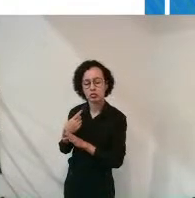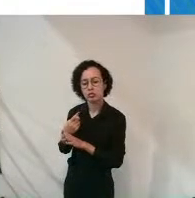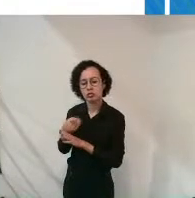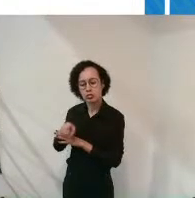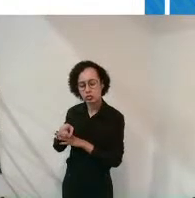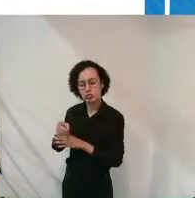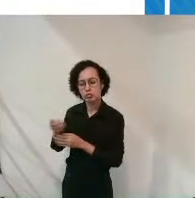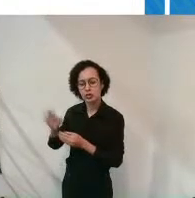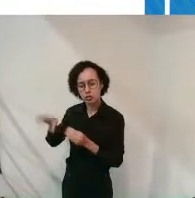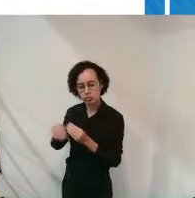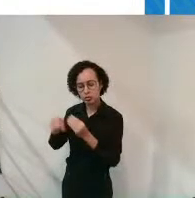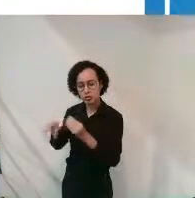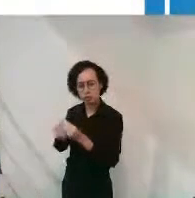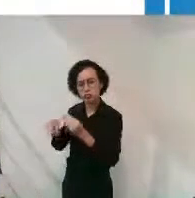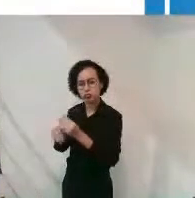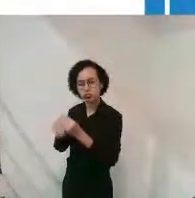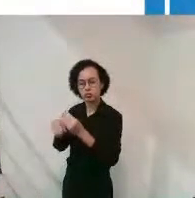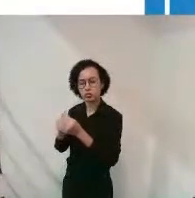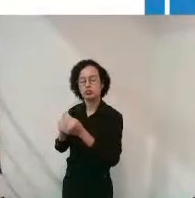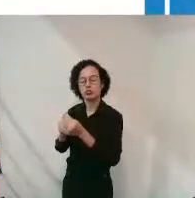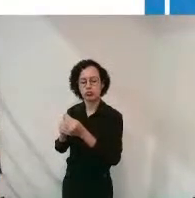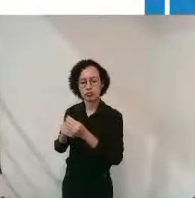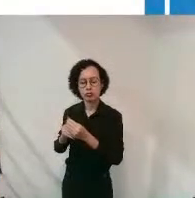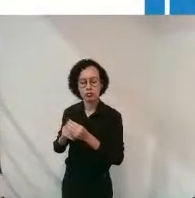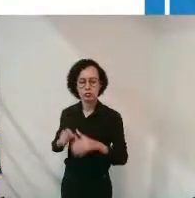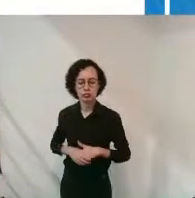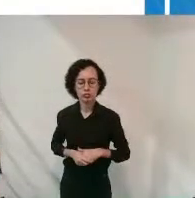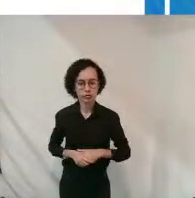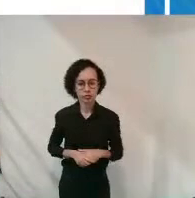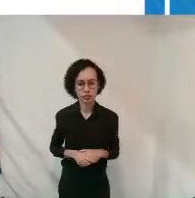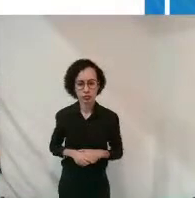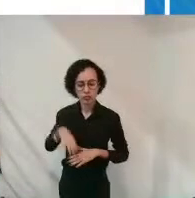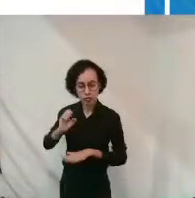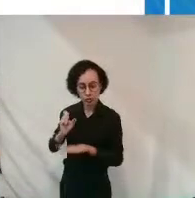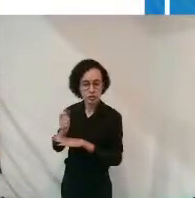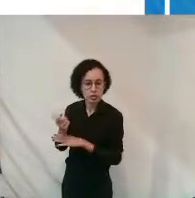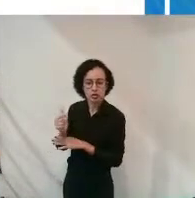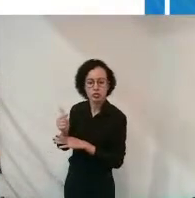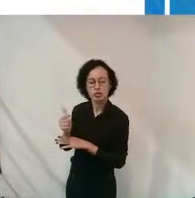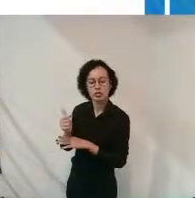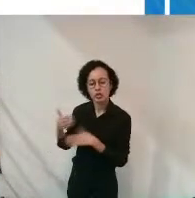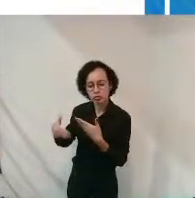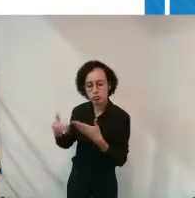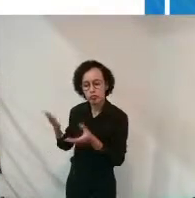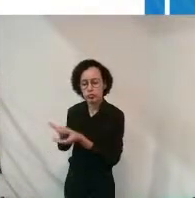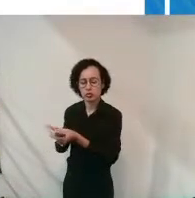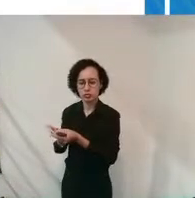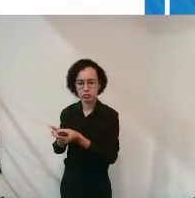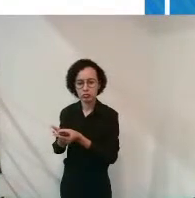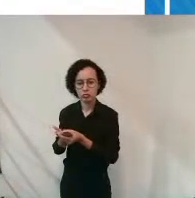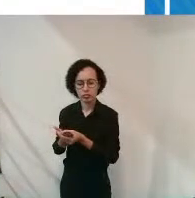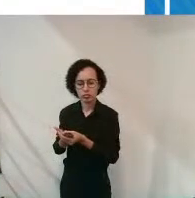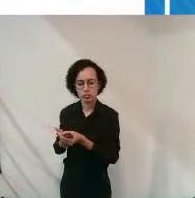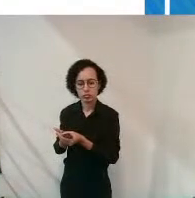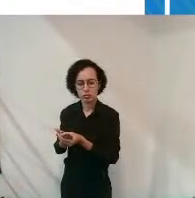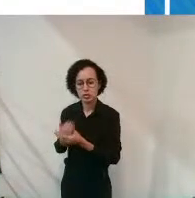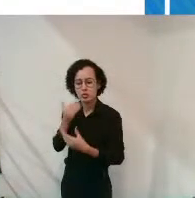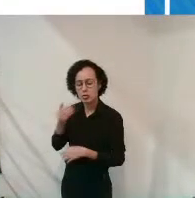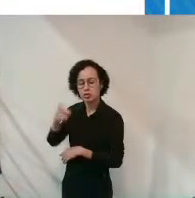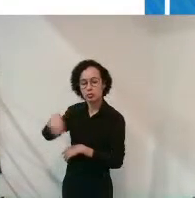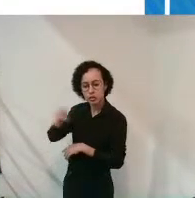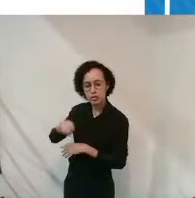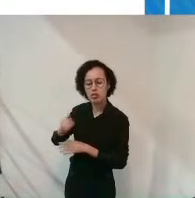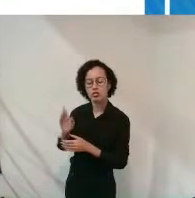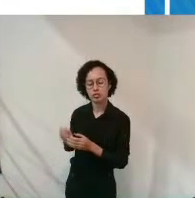portaria para aumentar e delimitar o objeto desse procedimento. E se por um acaso não tiver procedimento, a gente sugere que o colega instaure